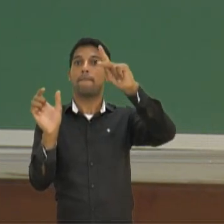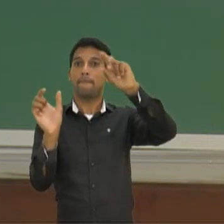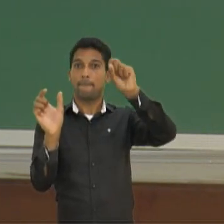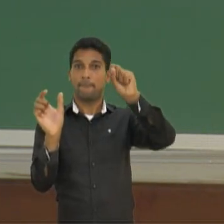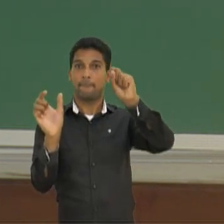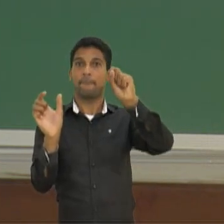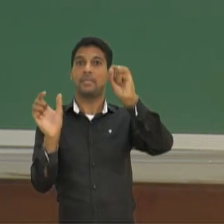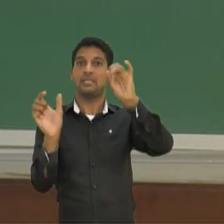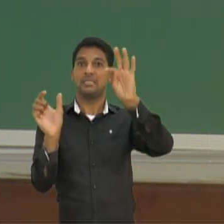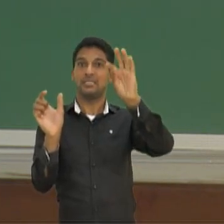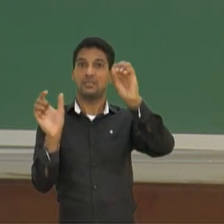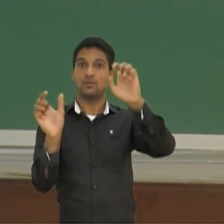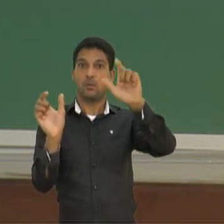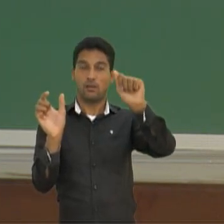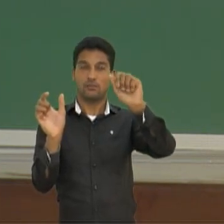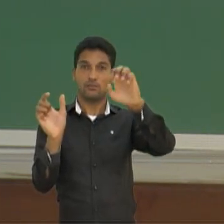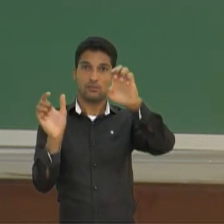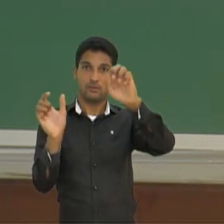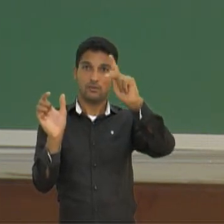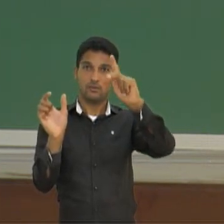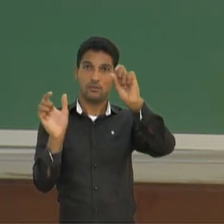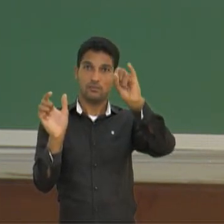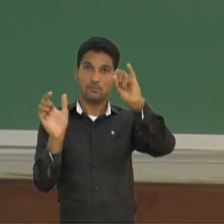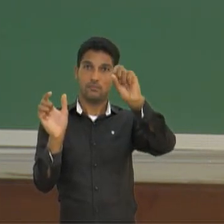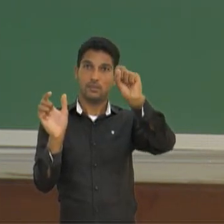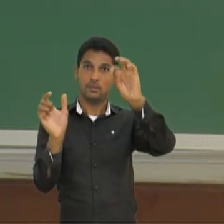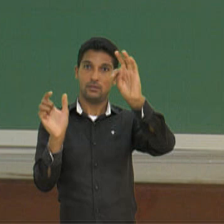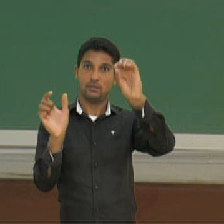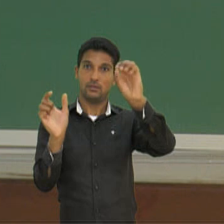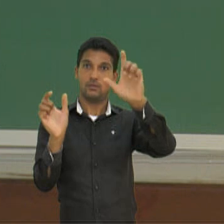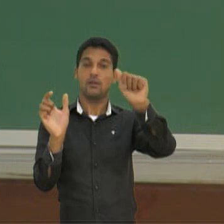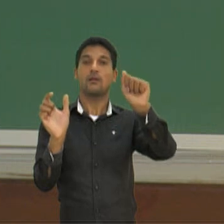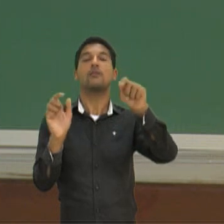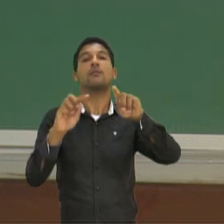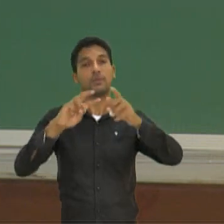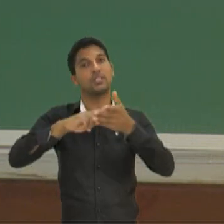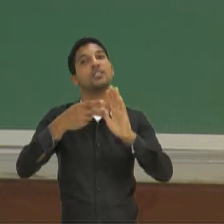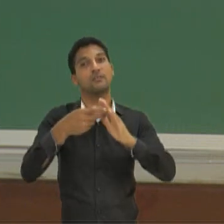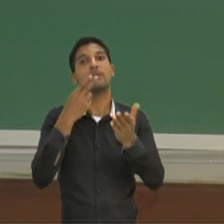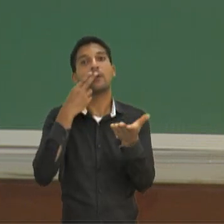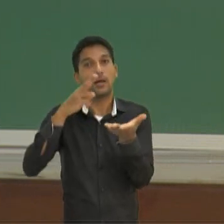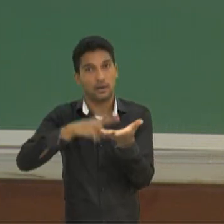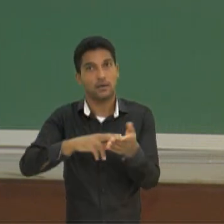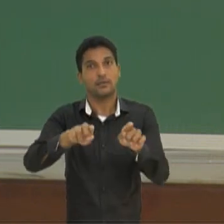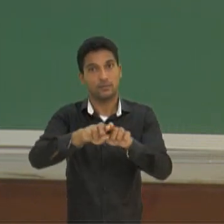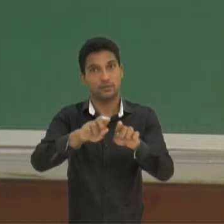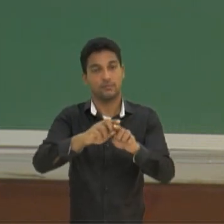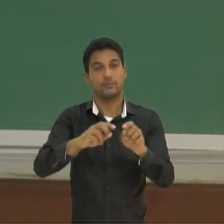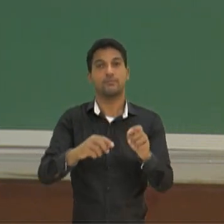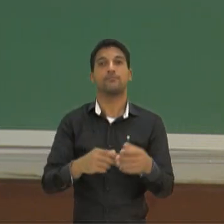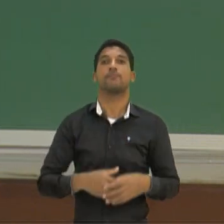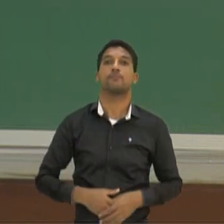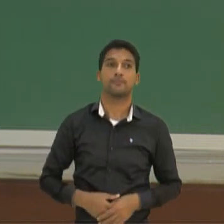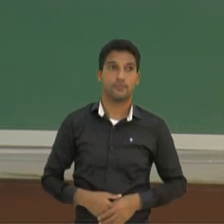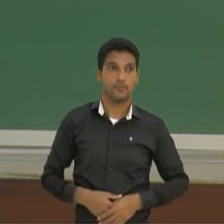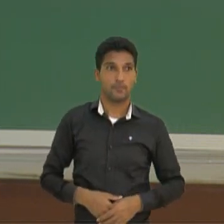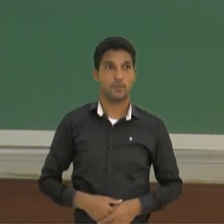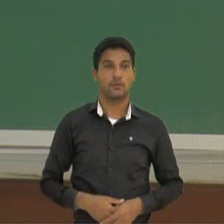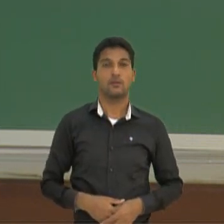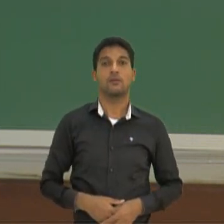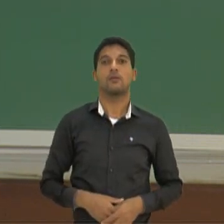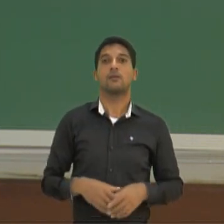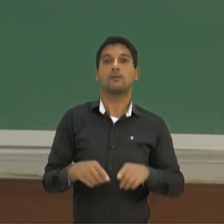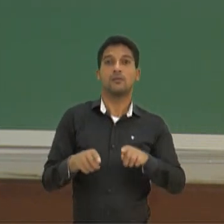essa oportunidade de exercitar um pouquinho a produção escrita, né, de uma carta de reclamação e fizemos ali uma breve revisão da